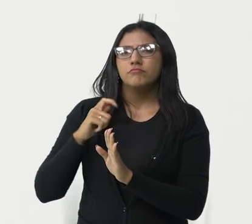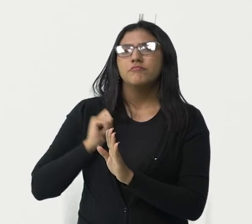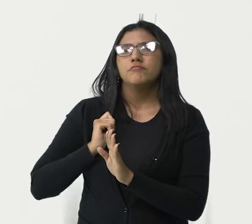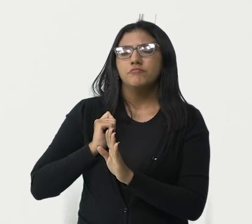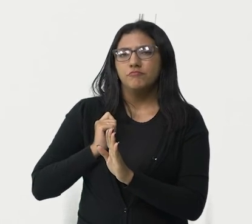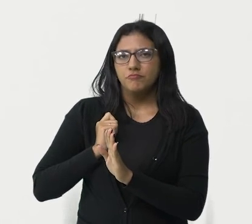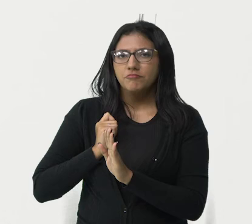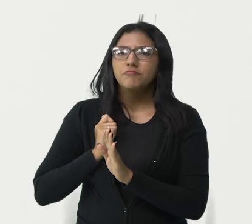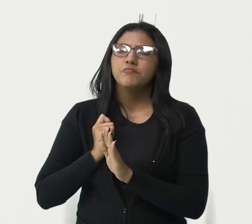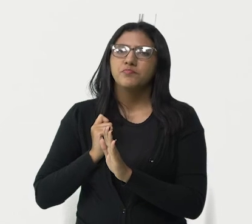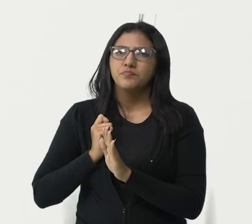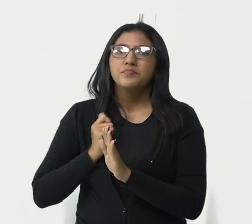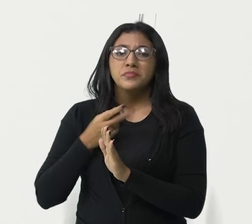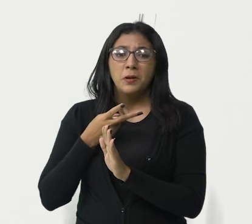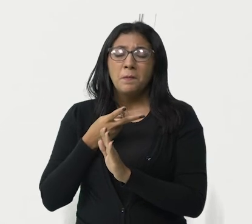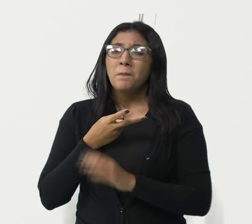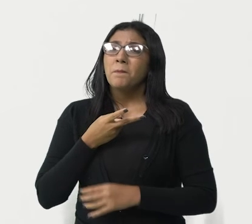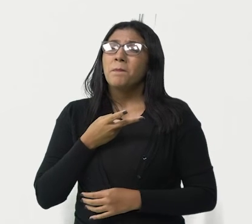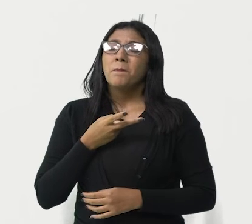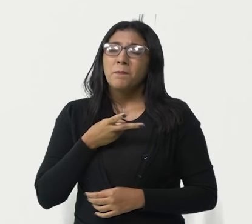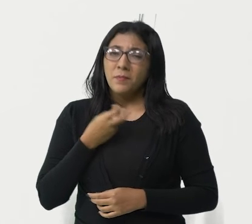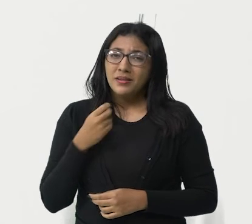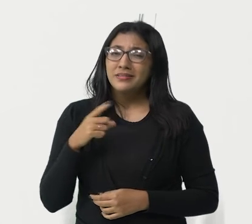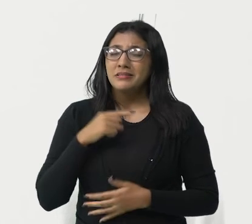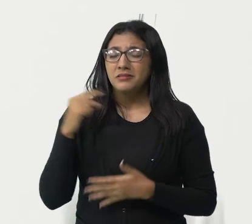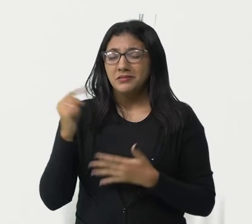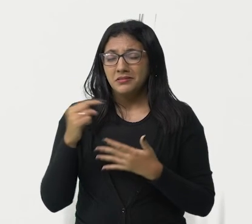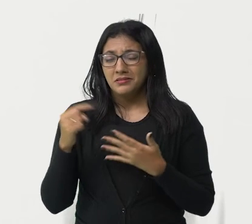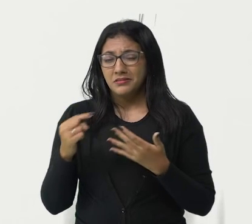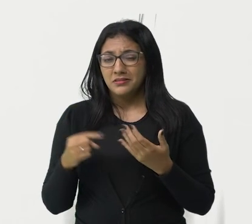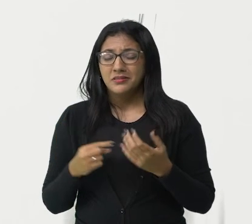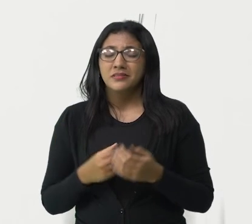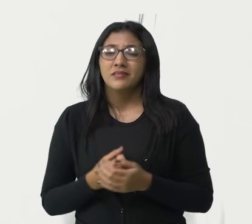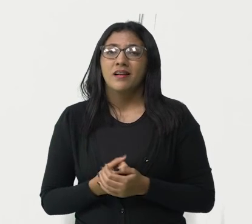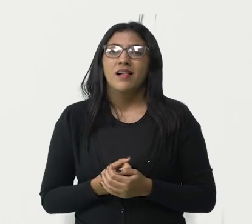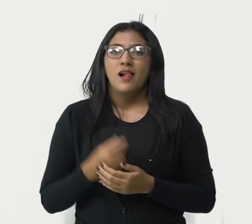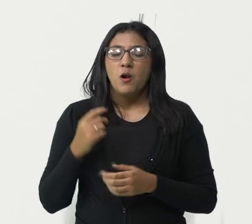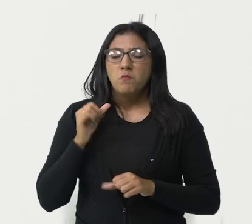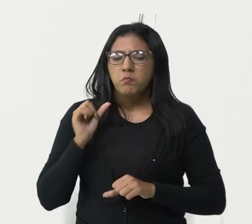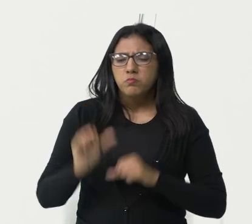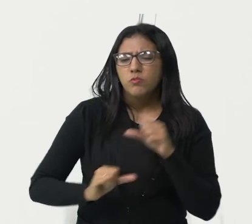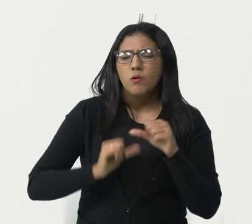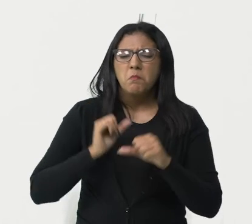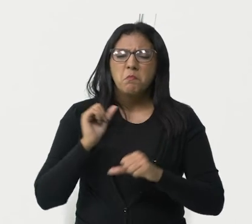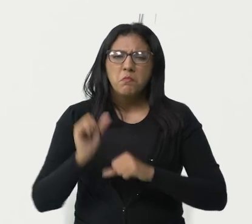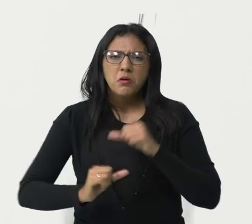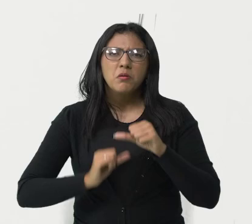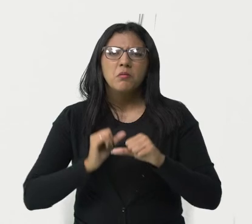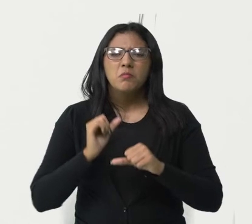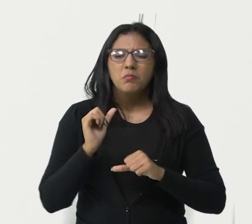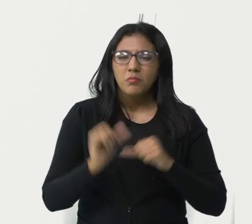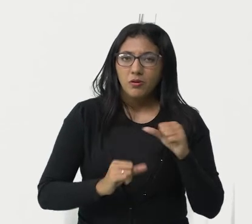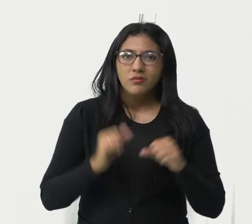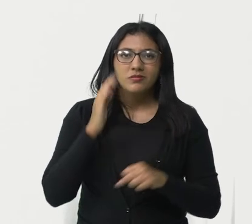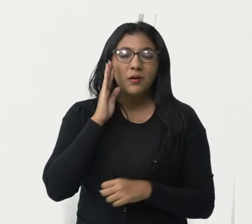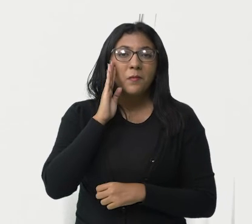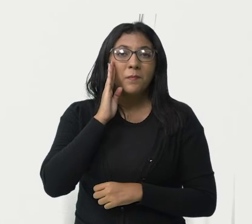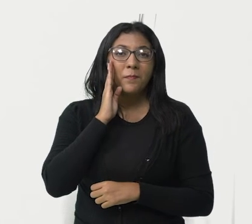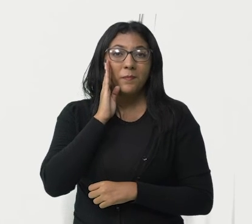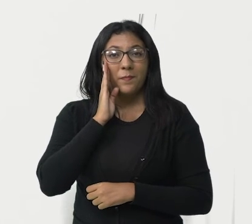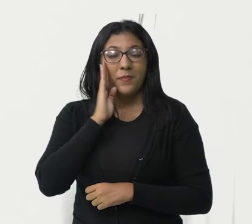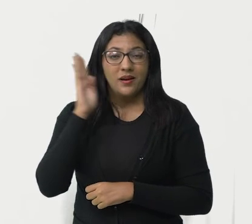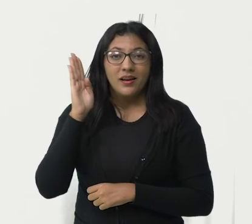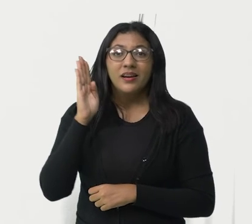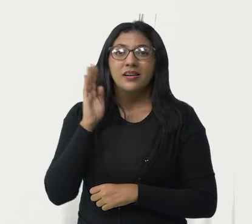Espanha. Então, a gente verifica que muitas coisas foram se alterando, foram sendo modificadas, principalmente com